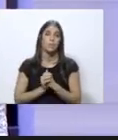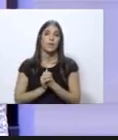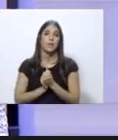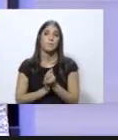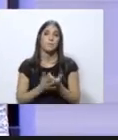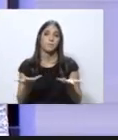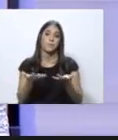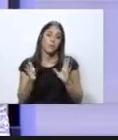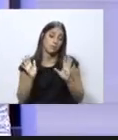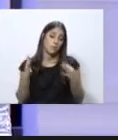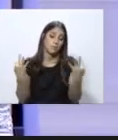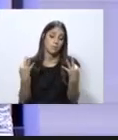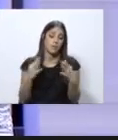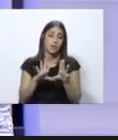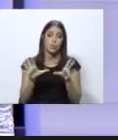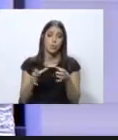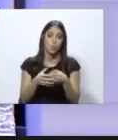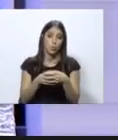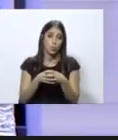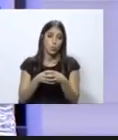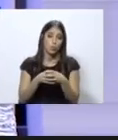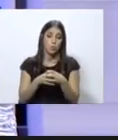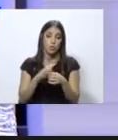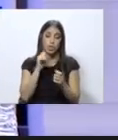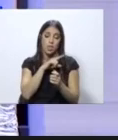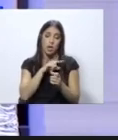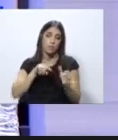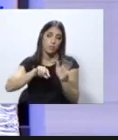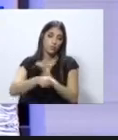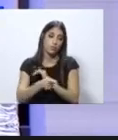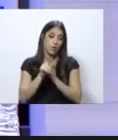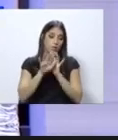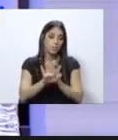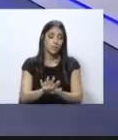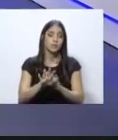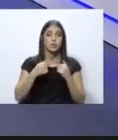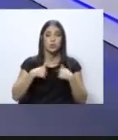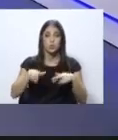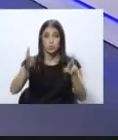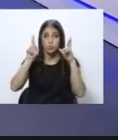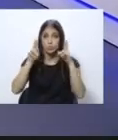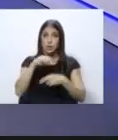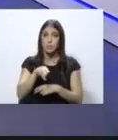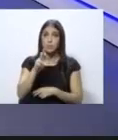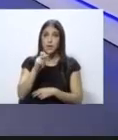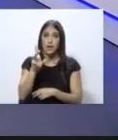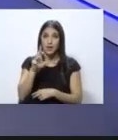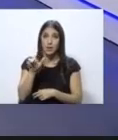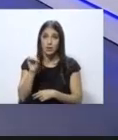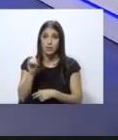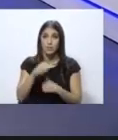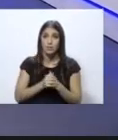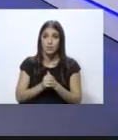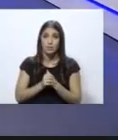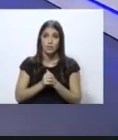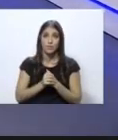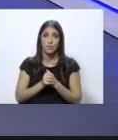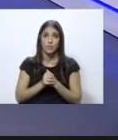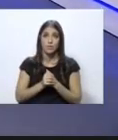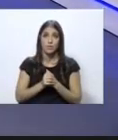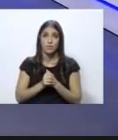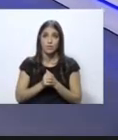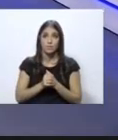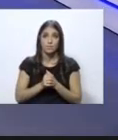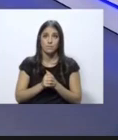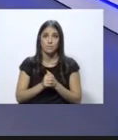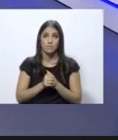precisamos de um plantel que tenha profundidade para isso. Eu desejo ao Marco Gurgidis, que nem sei muito bem como é que se diz,